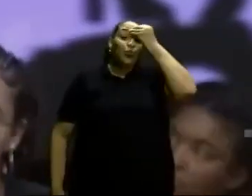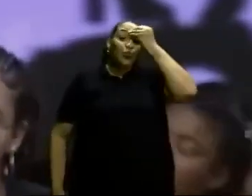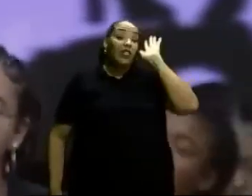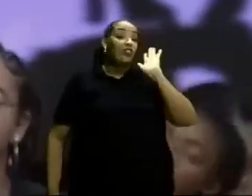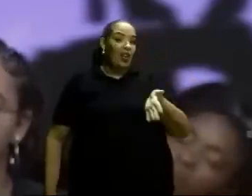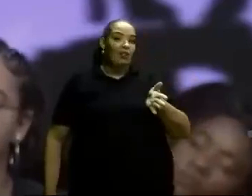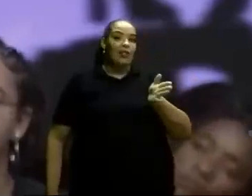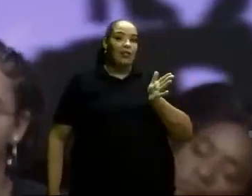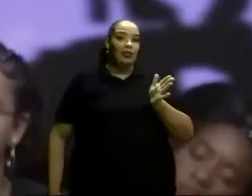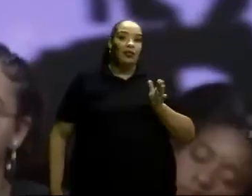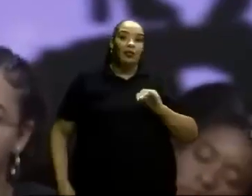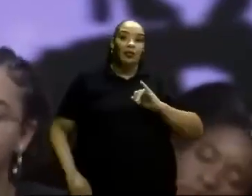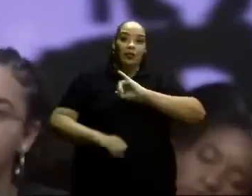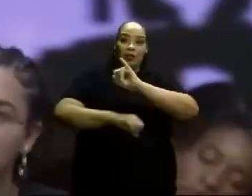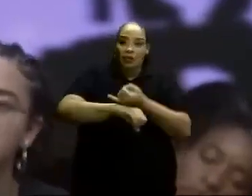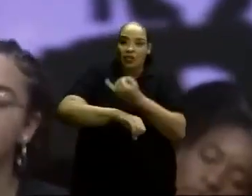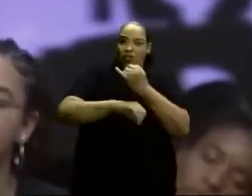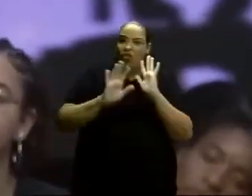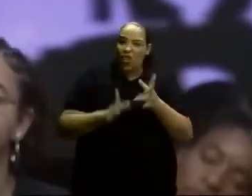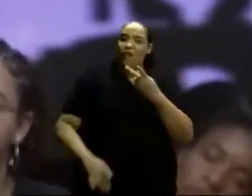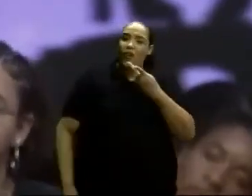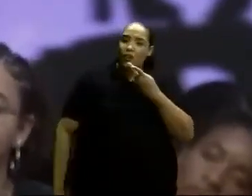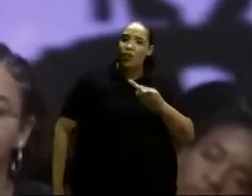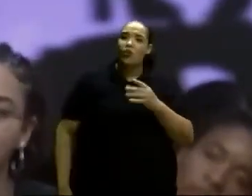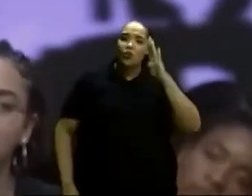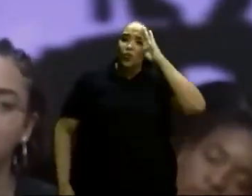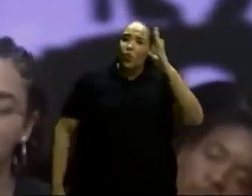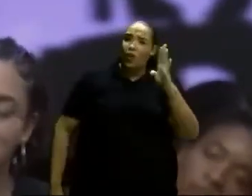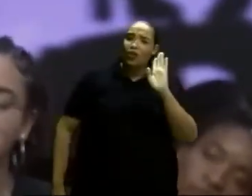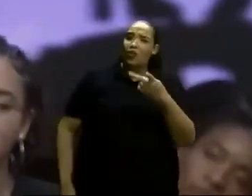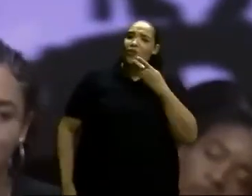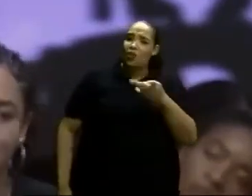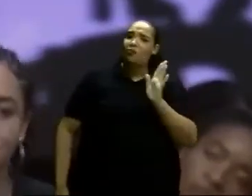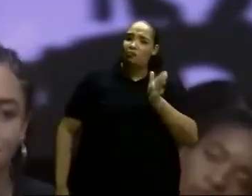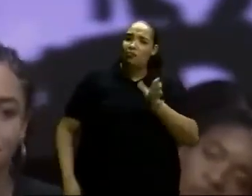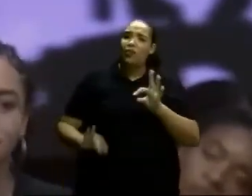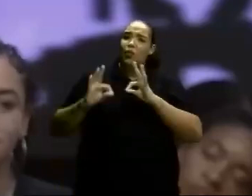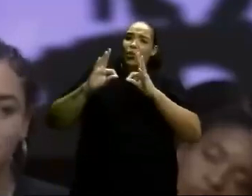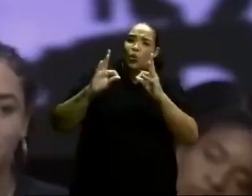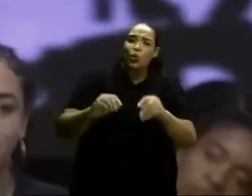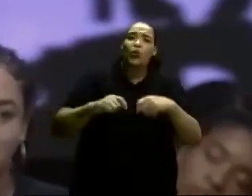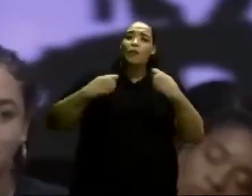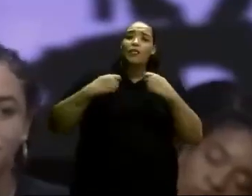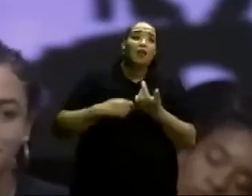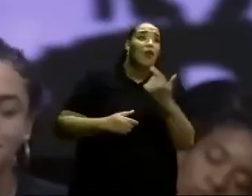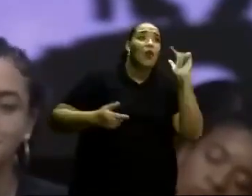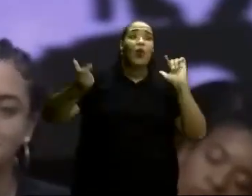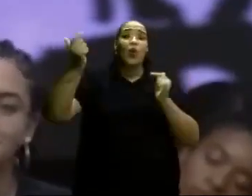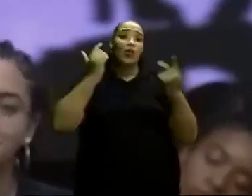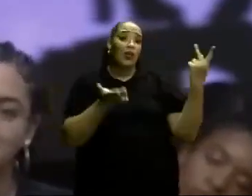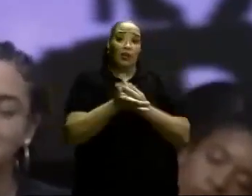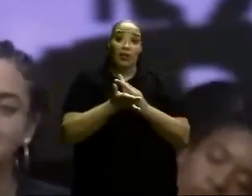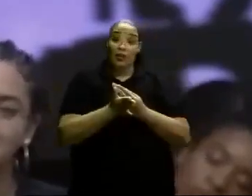não? Getsêmani, predito, sim ou não? Soldados, predito, sim ou não? Tudo que dependia dos outros para acontecer na vida